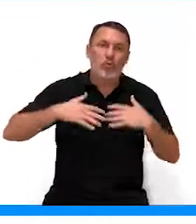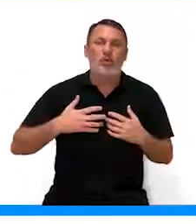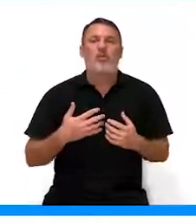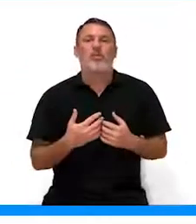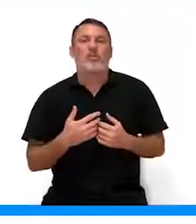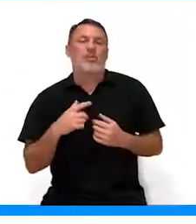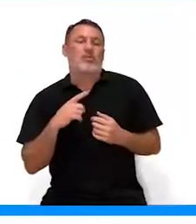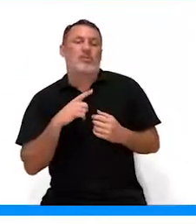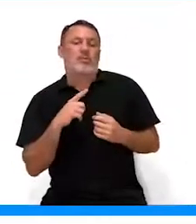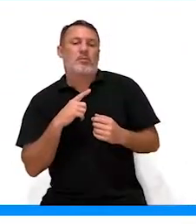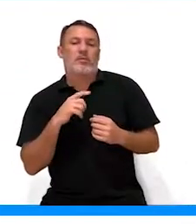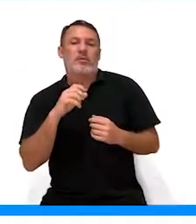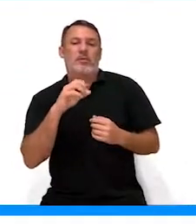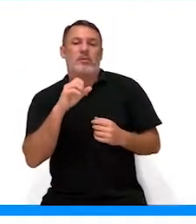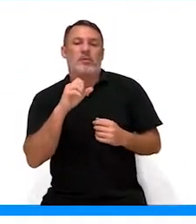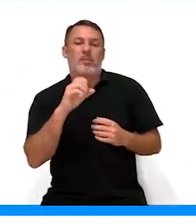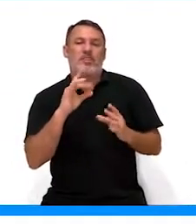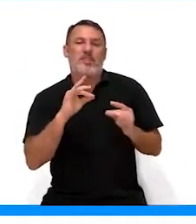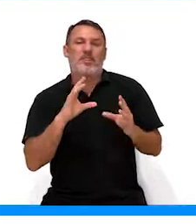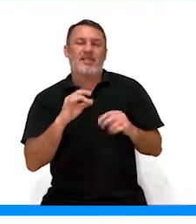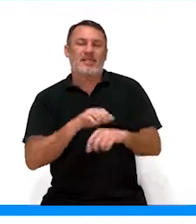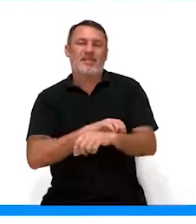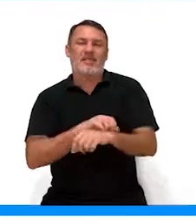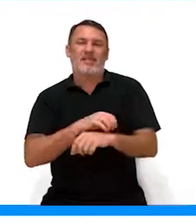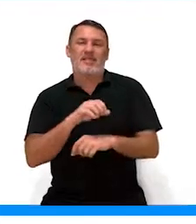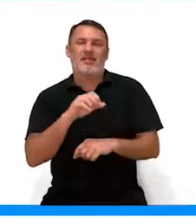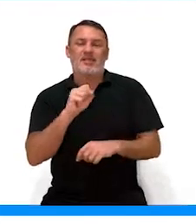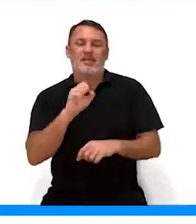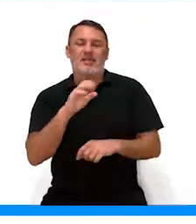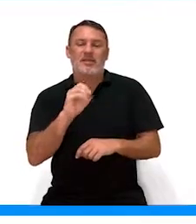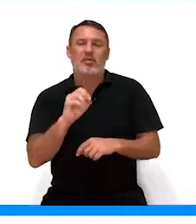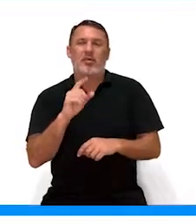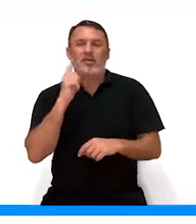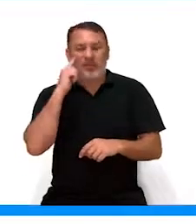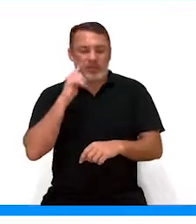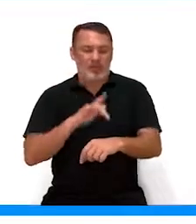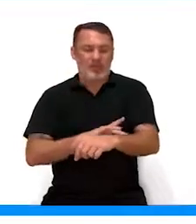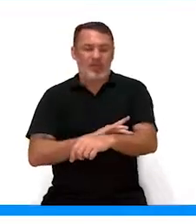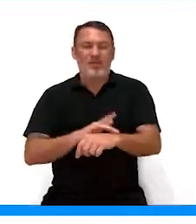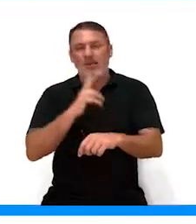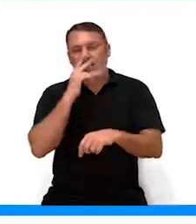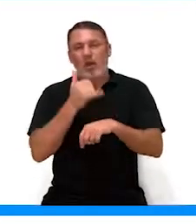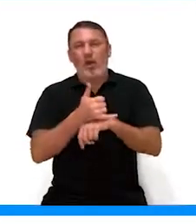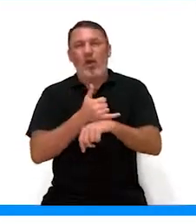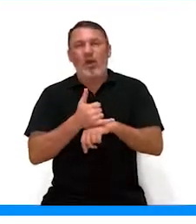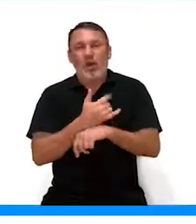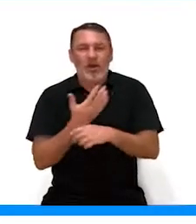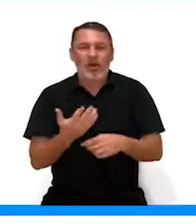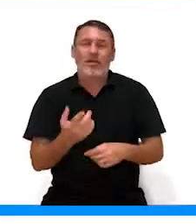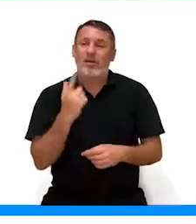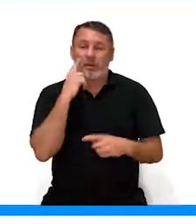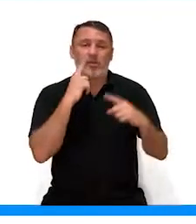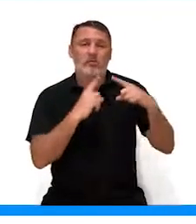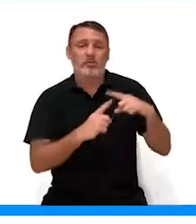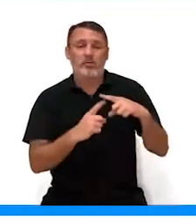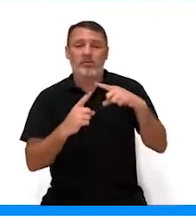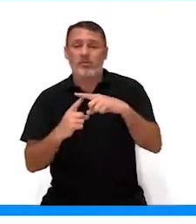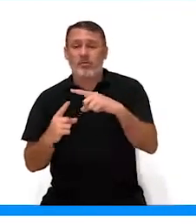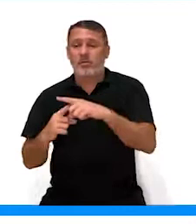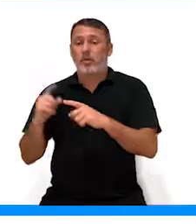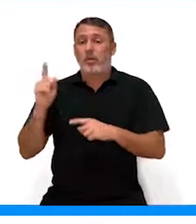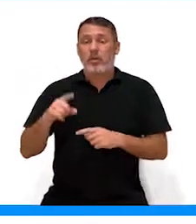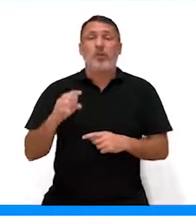sudoríparas liberam suor. Sebáceas liberam sebo. Então, a gente tem aquela oleosidade natural da pele,